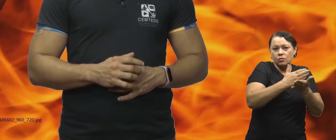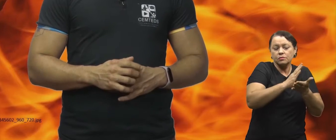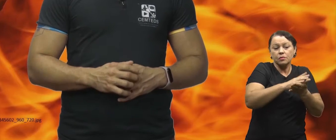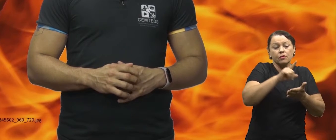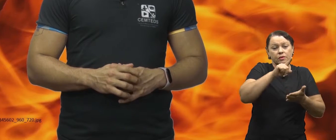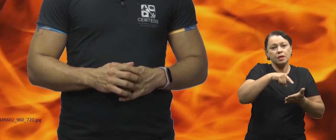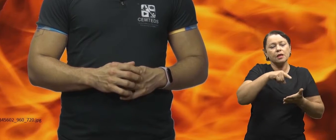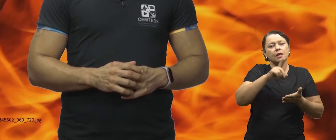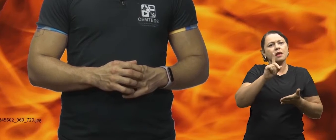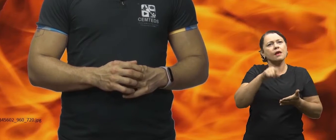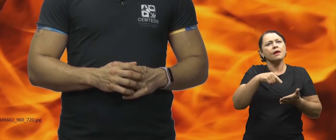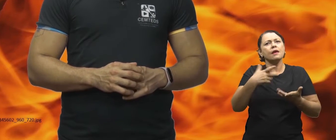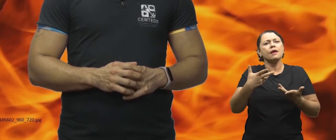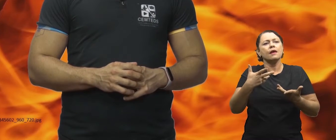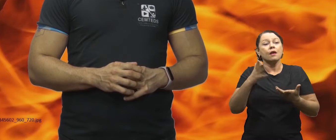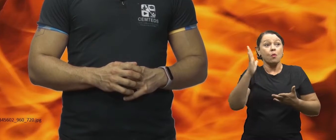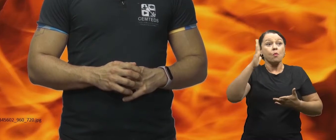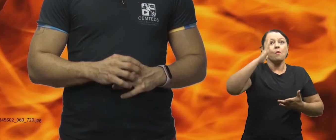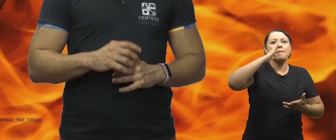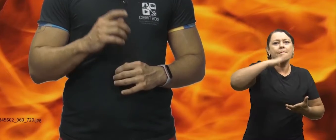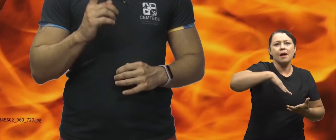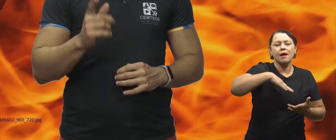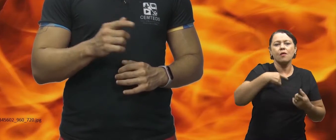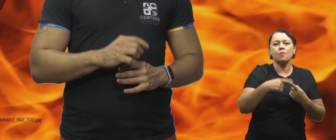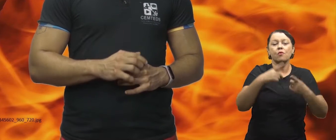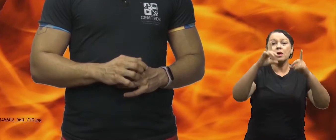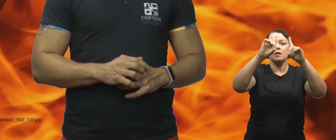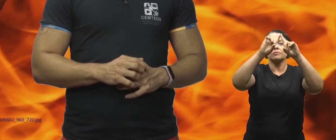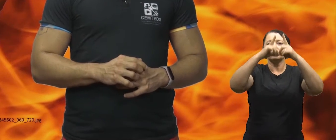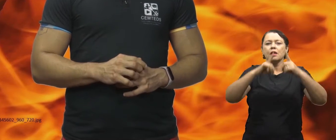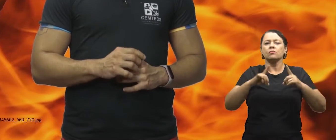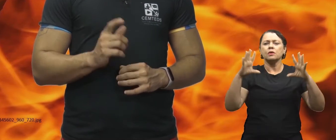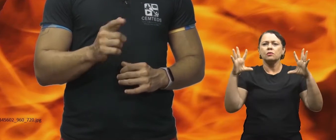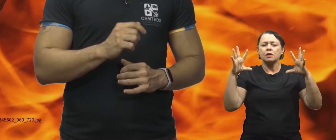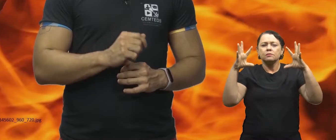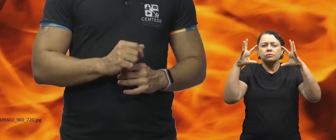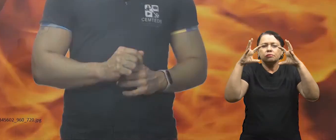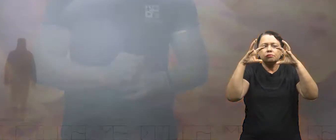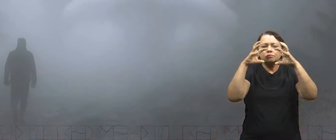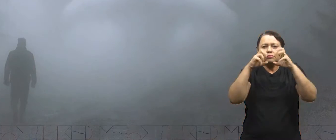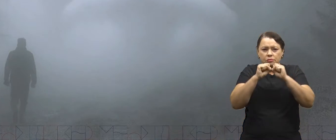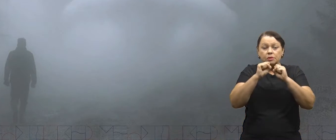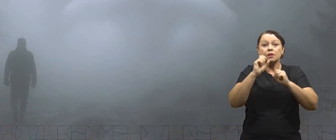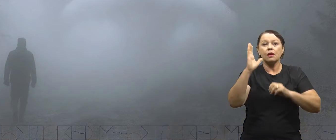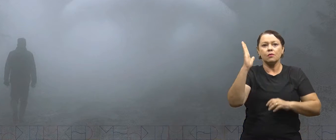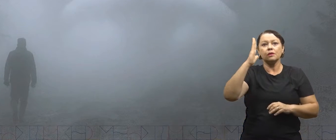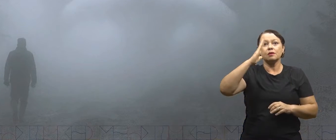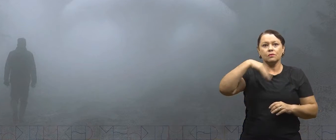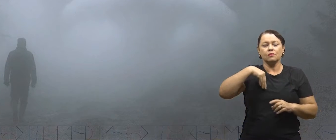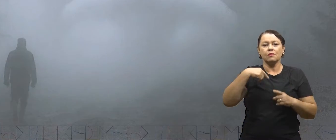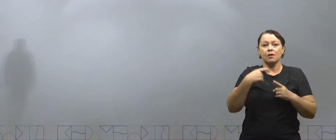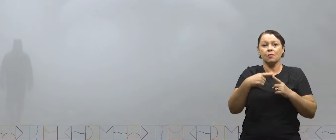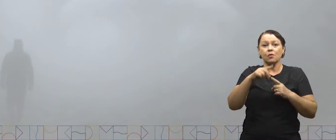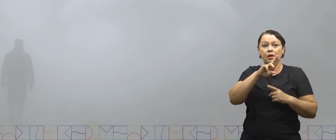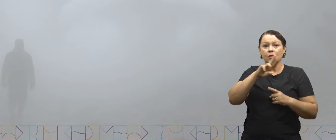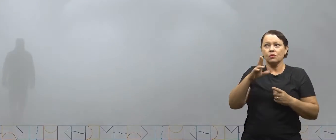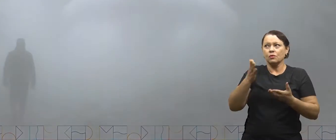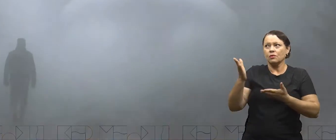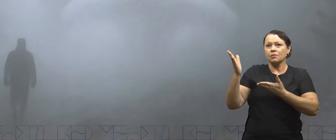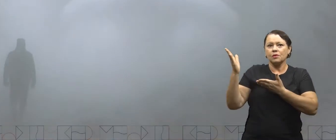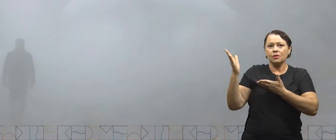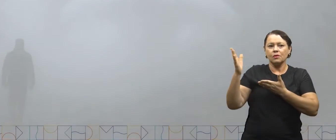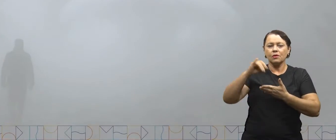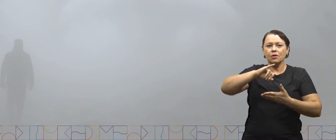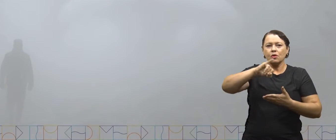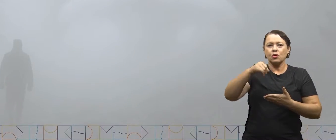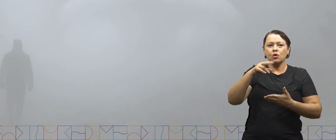Jurupari é a própria personificação do mal, o deus da escuridão e do mal. Ele é chamado de demônio dos